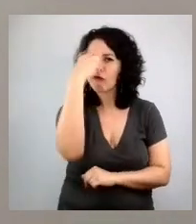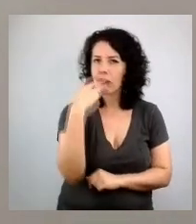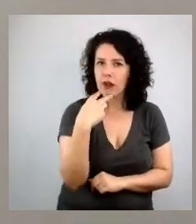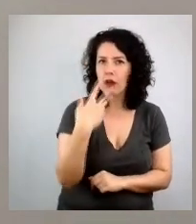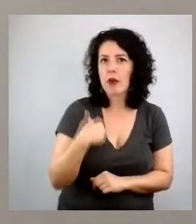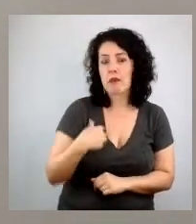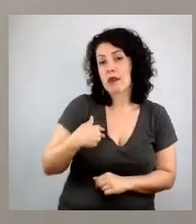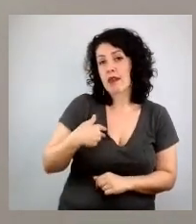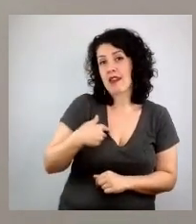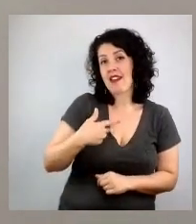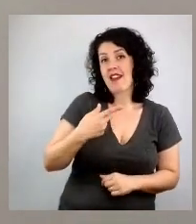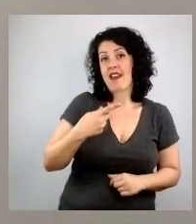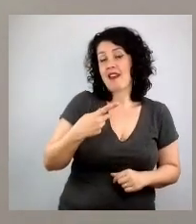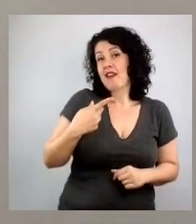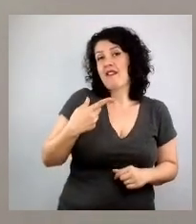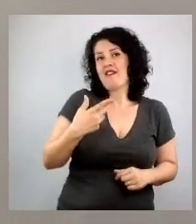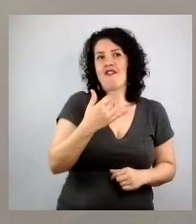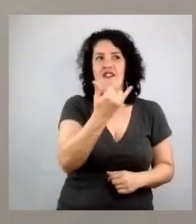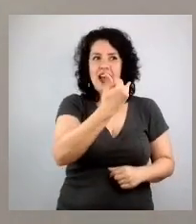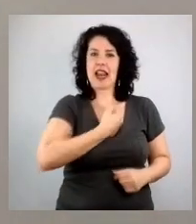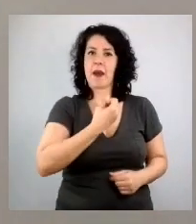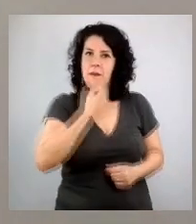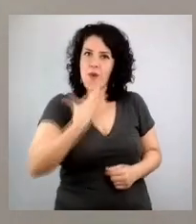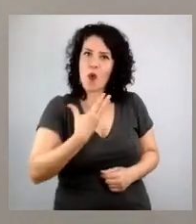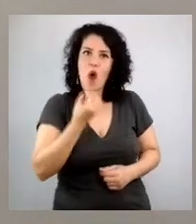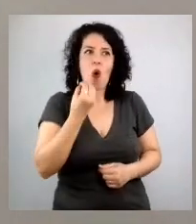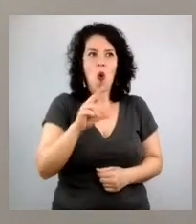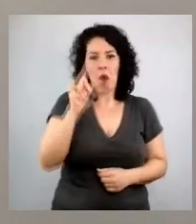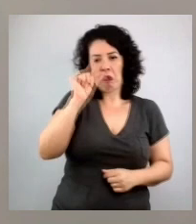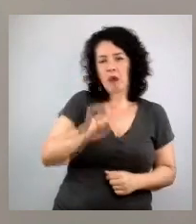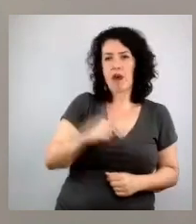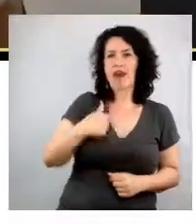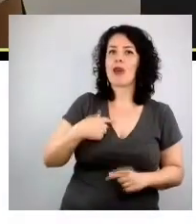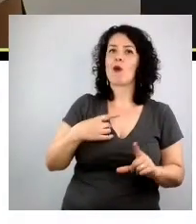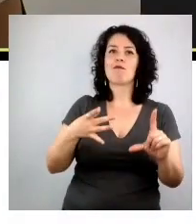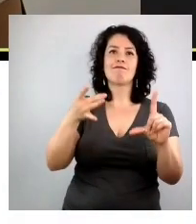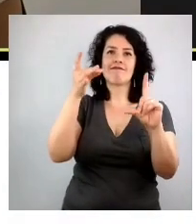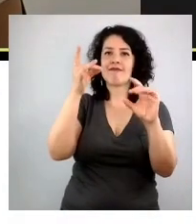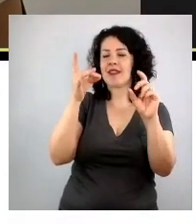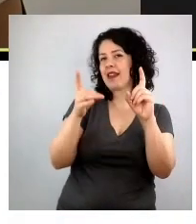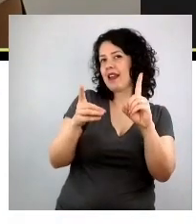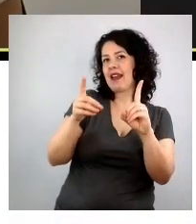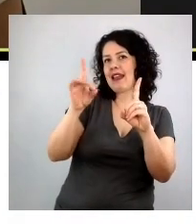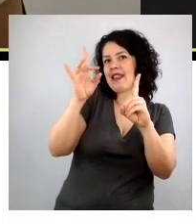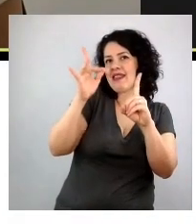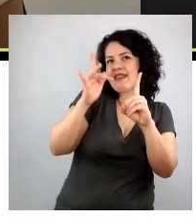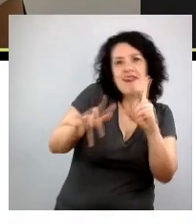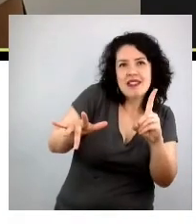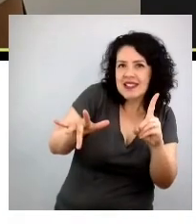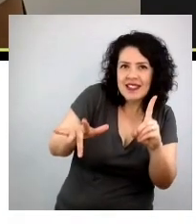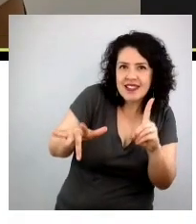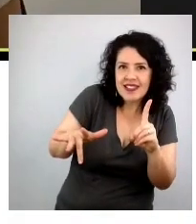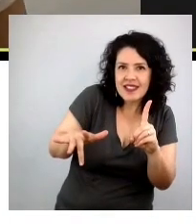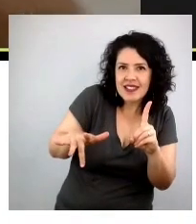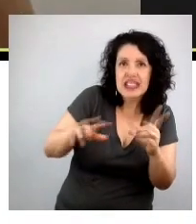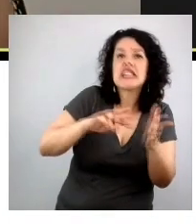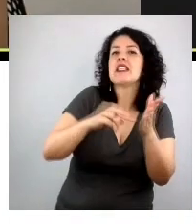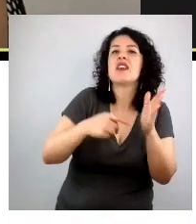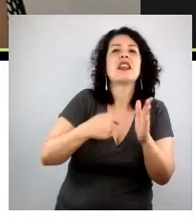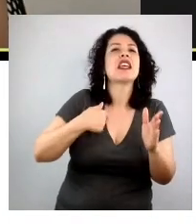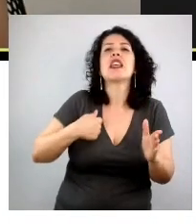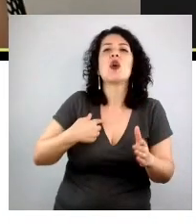capacitista comigo. E você está dizendo que eu não tenho capacidade de fazer aquilo se não for por conta da minha